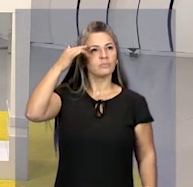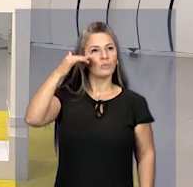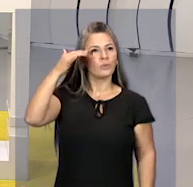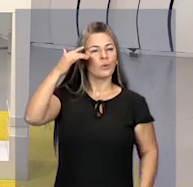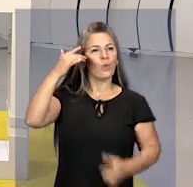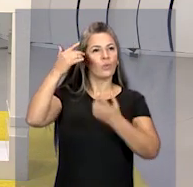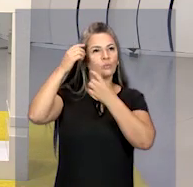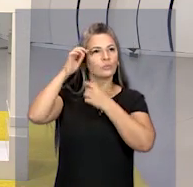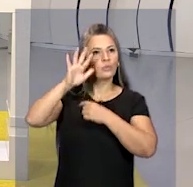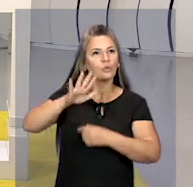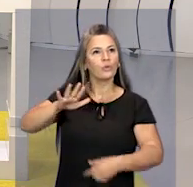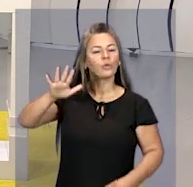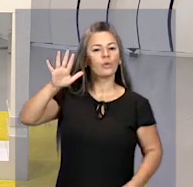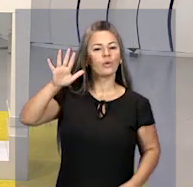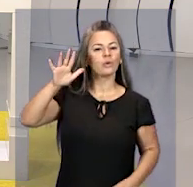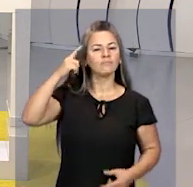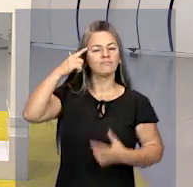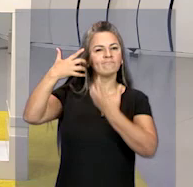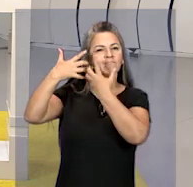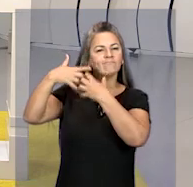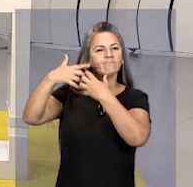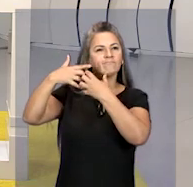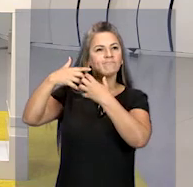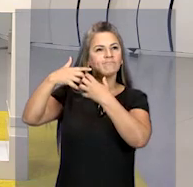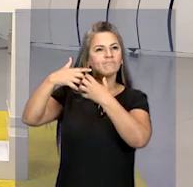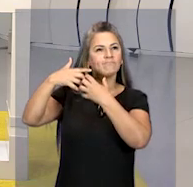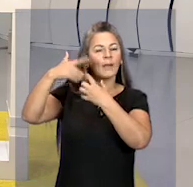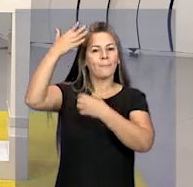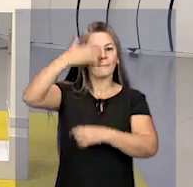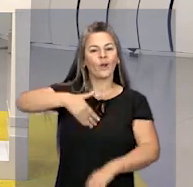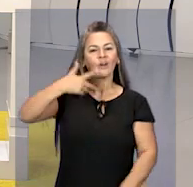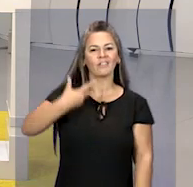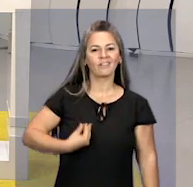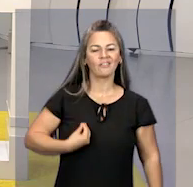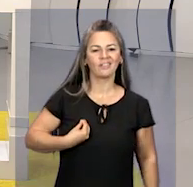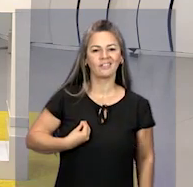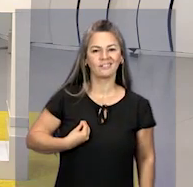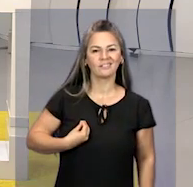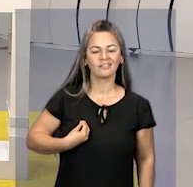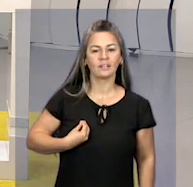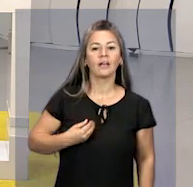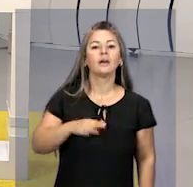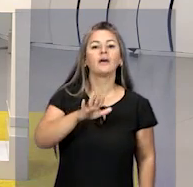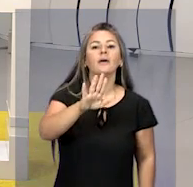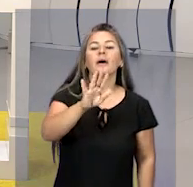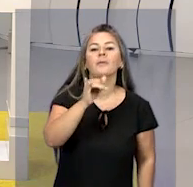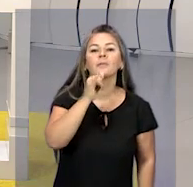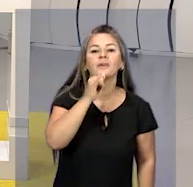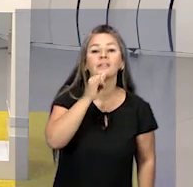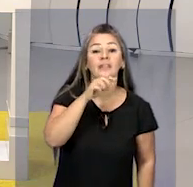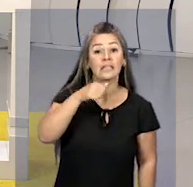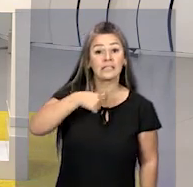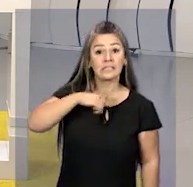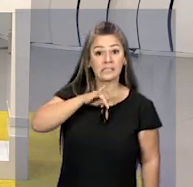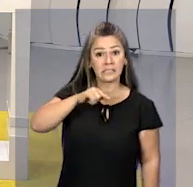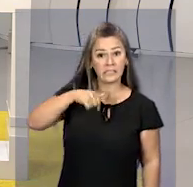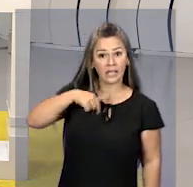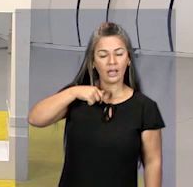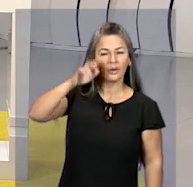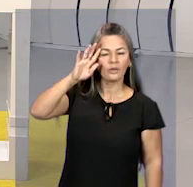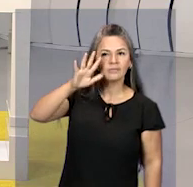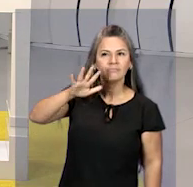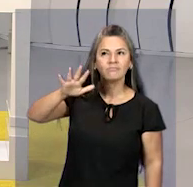Mas aqui pra gente não tem muito sentido, porque o inconsciente ele vai além. Quando eu penso no inconsciente, eu penso no sonho. Quando eu penso no inconsciente, eu